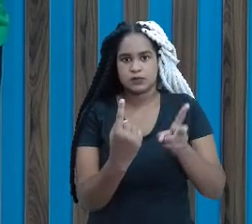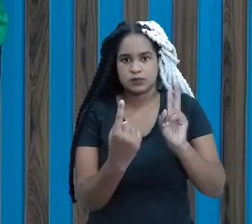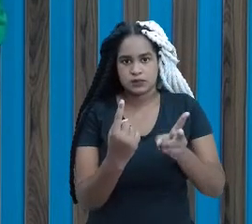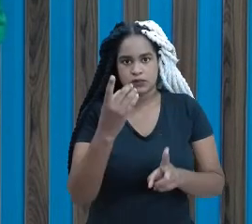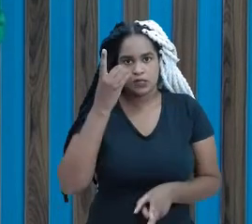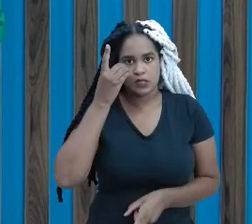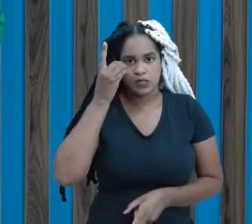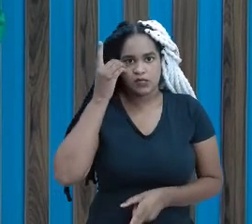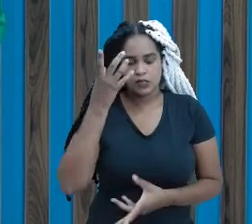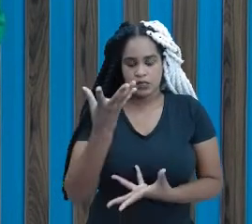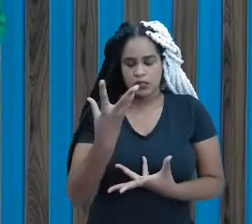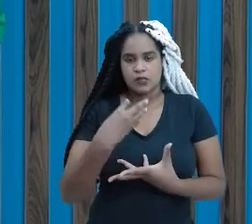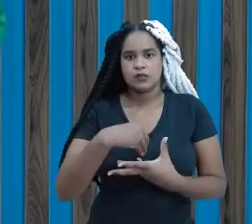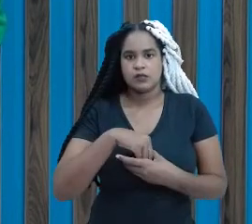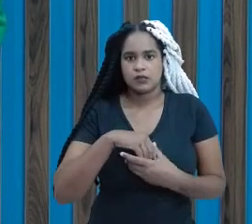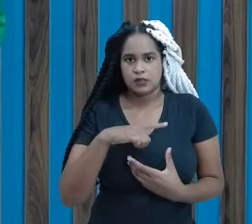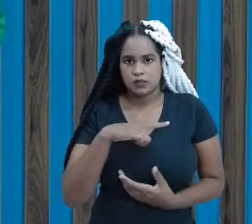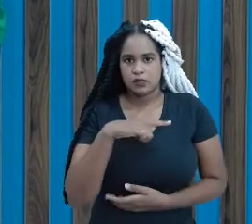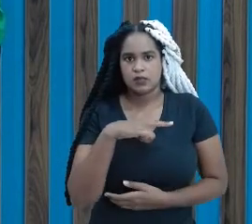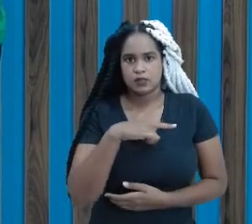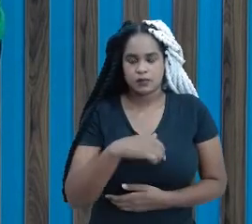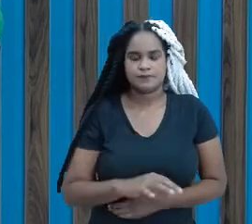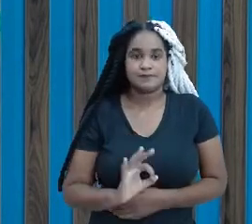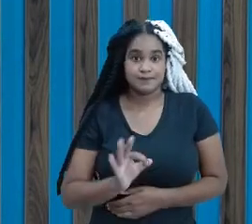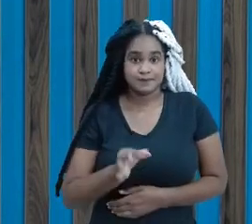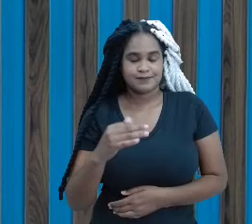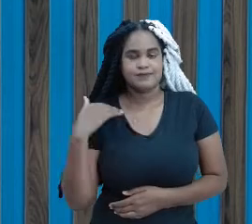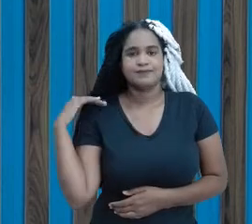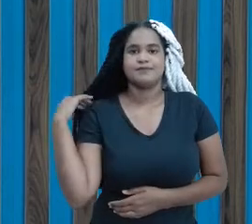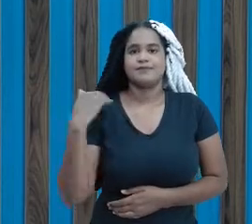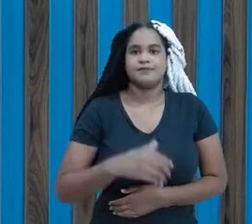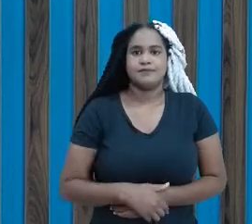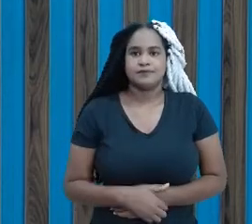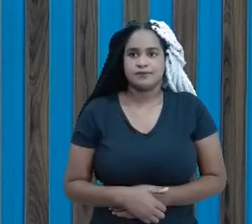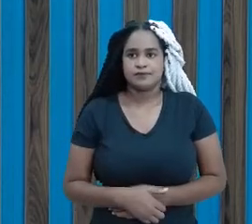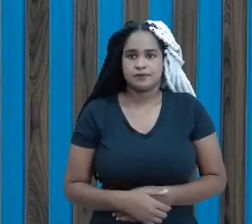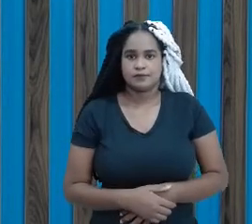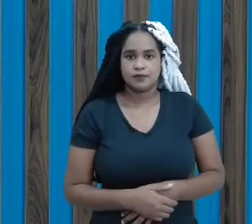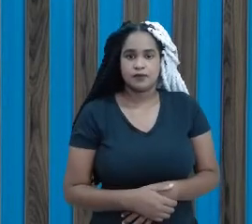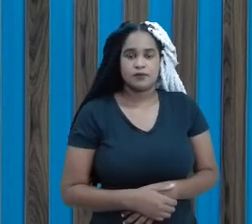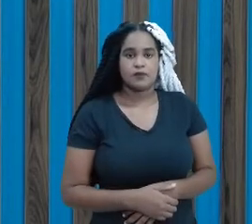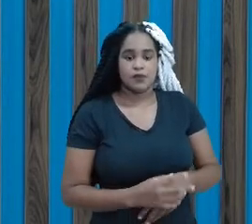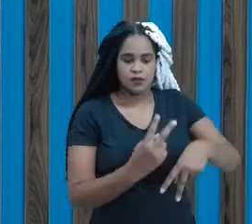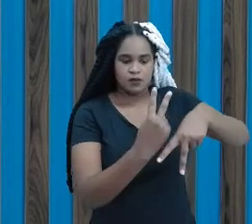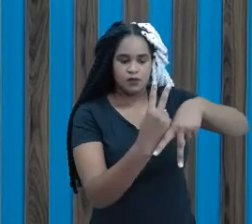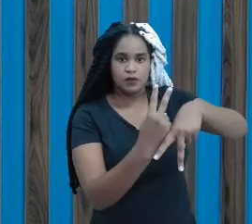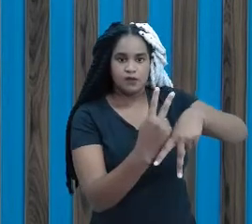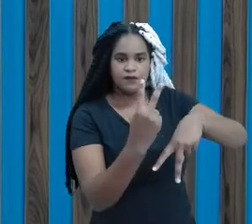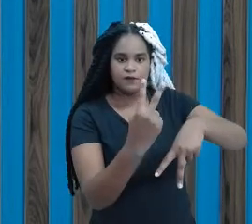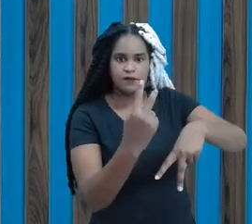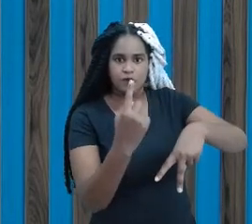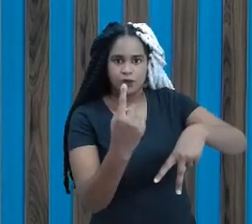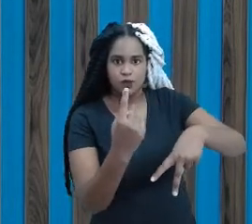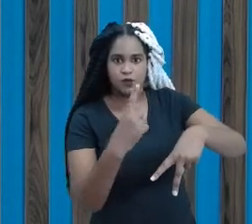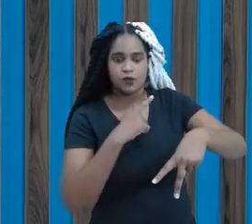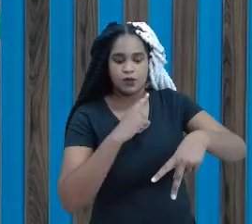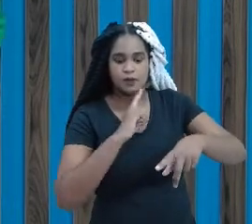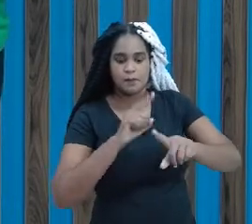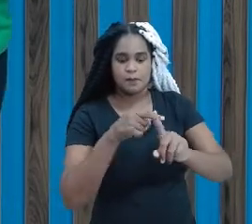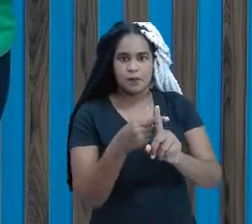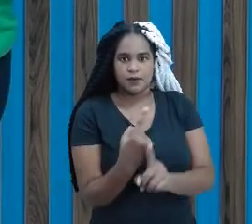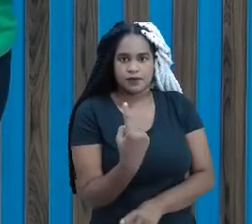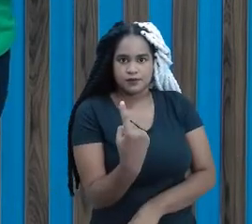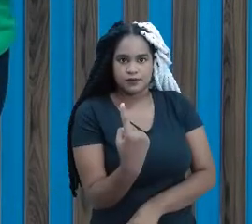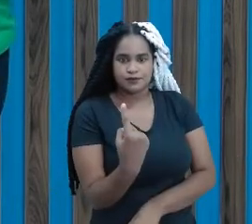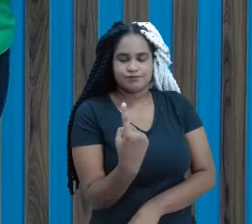que, né, apresenta a síndrome de Down, tá certo? Cromossomo 21 extra, como eu falei, ocorrendo